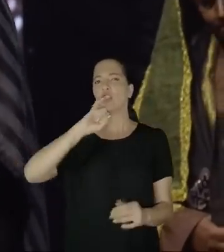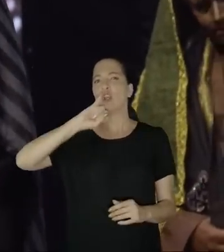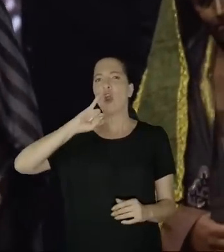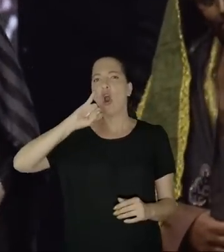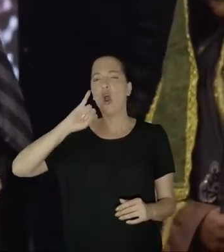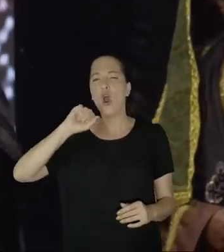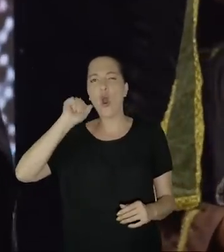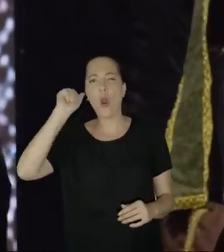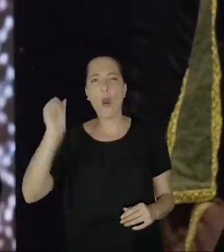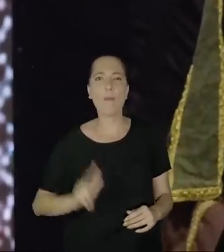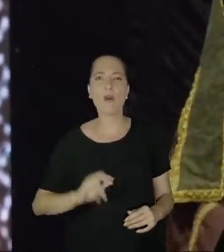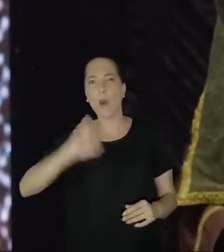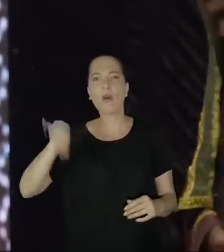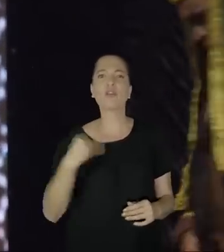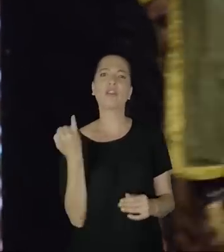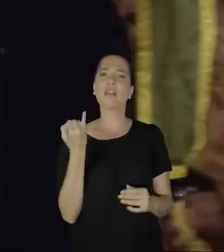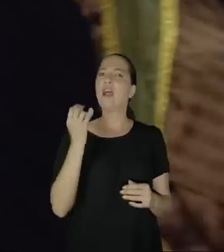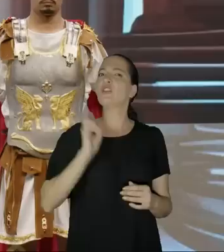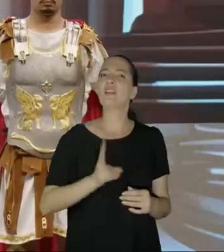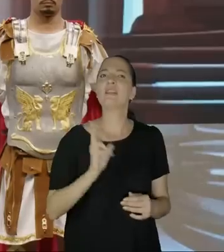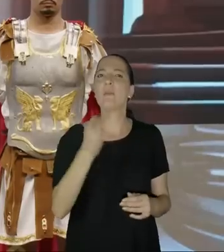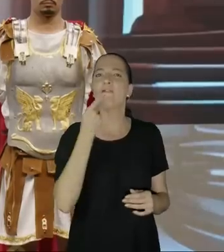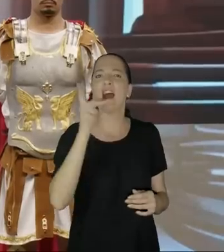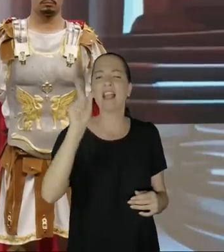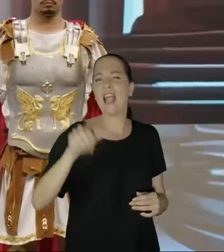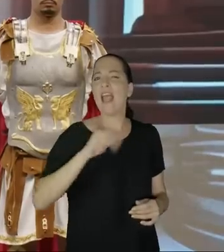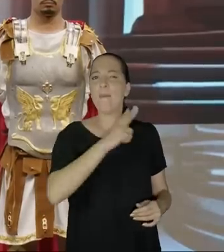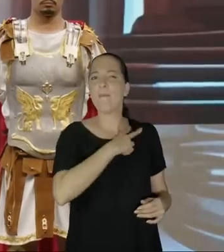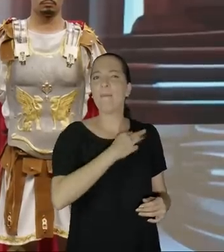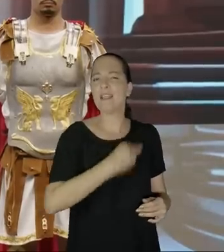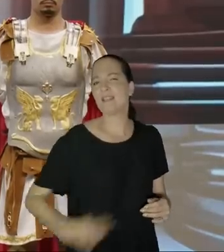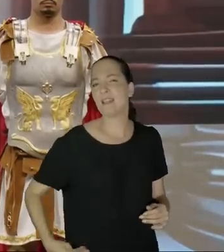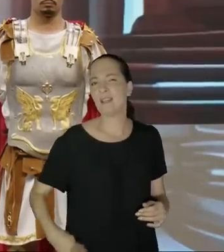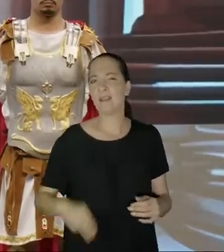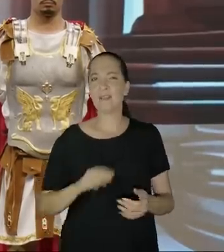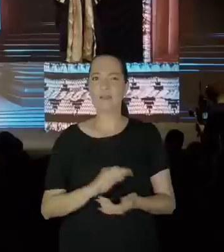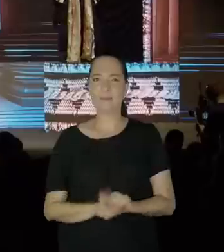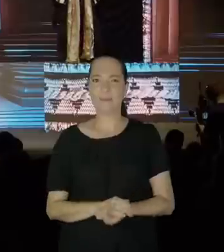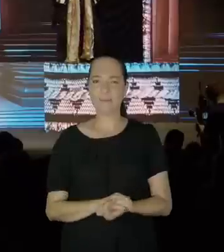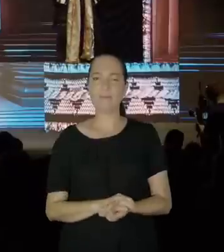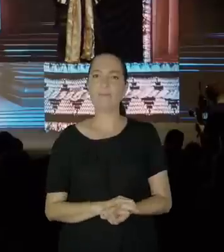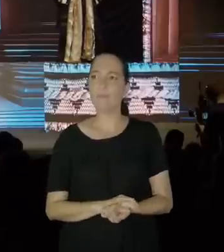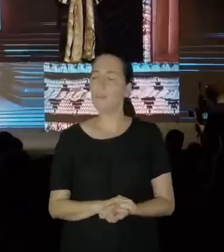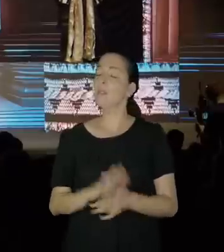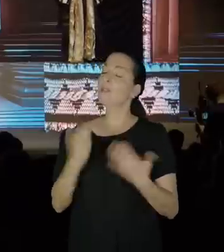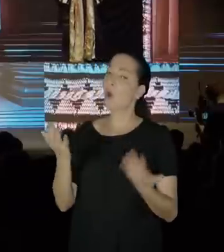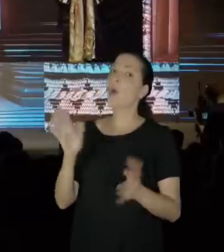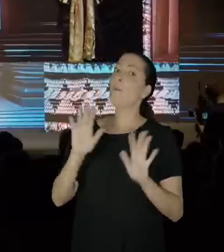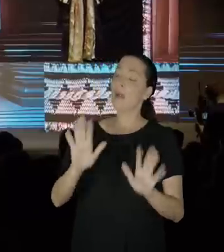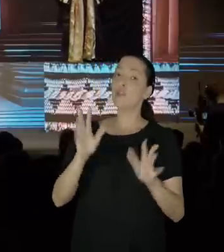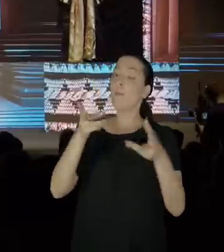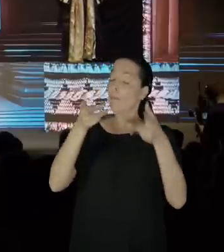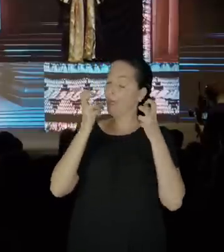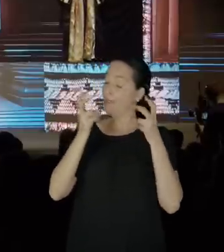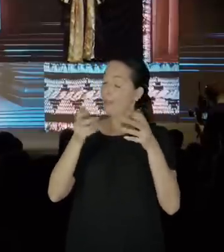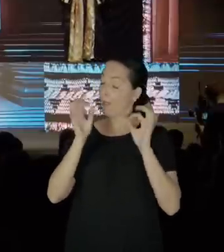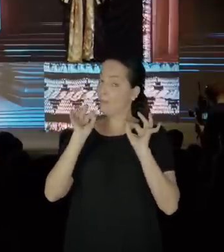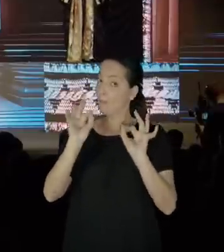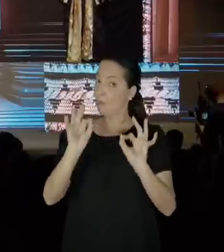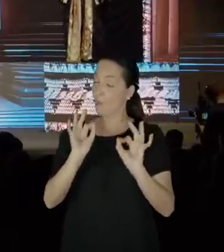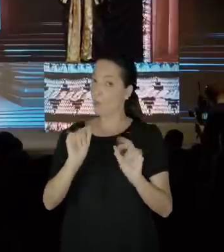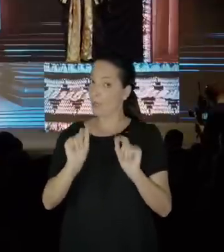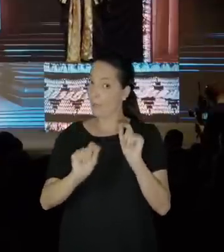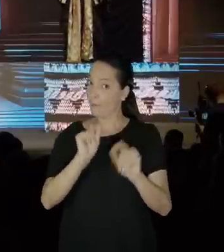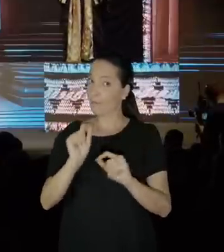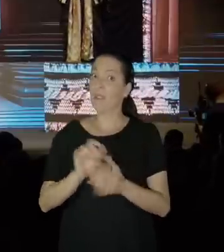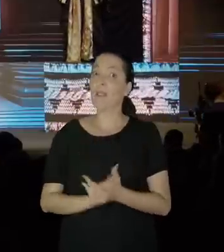Messias. Com respeito a todos os irmãos desta Assembleia, há uma possibilidade aqui de que ninguém está considerando